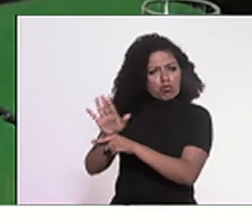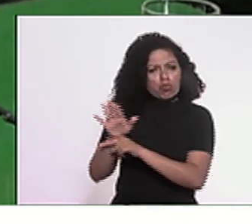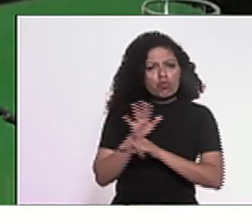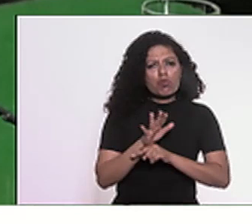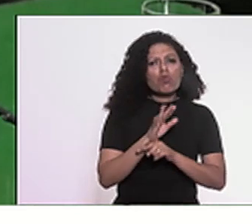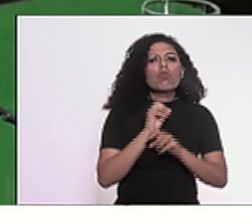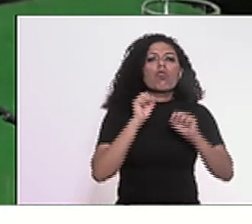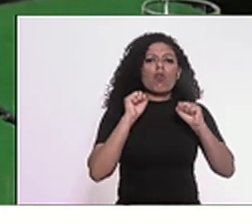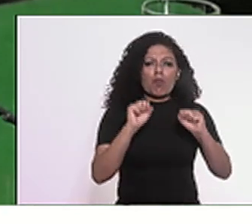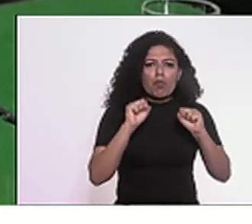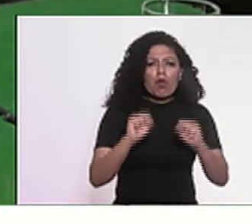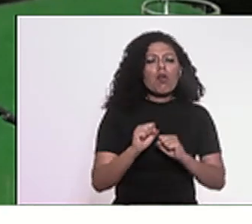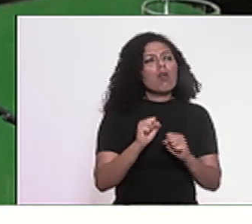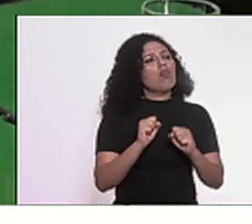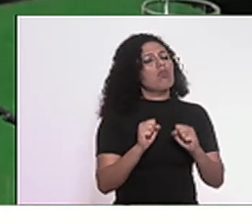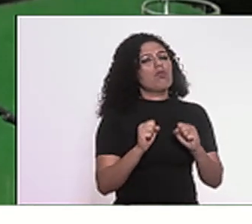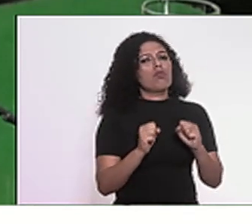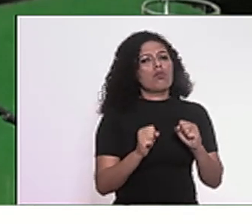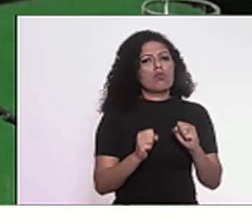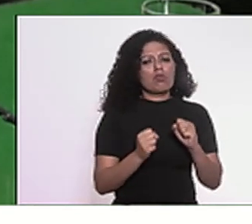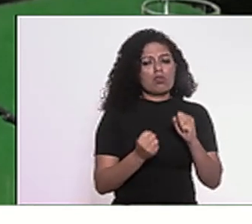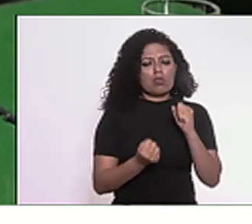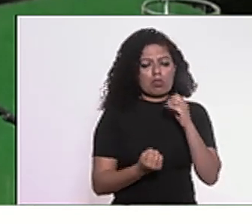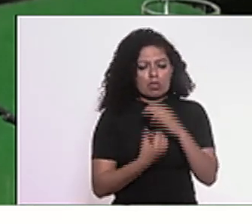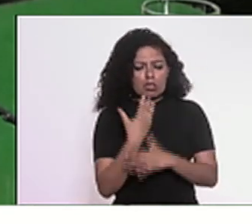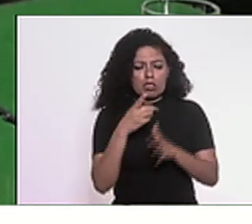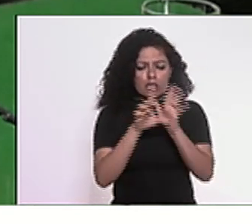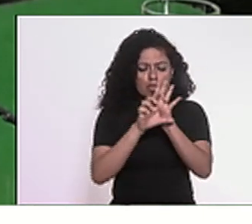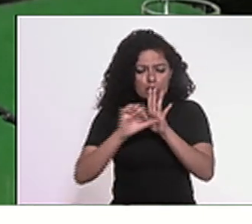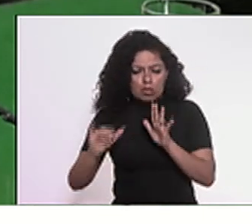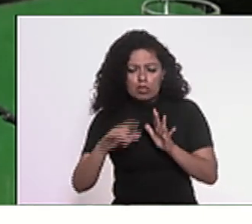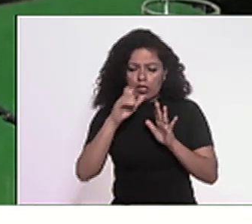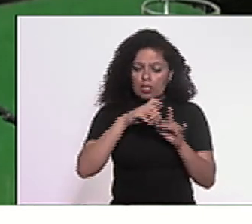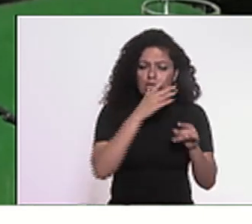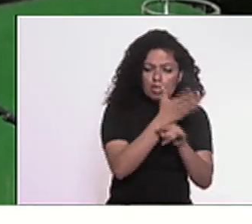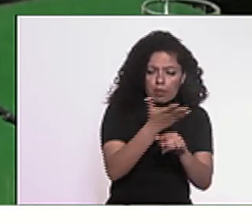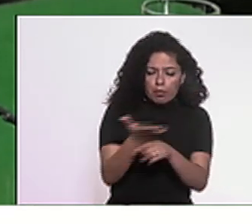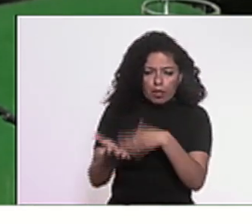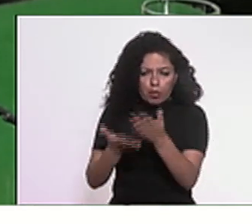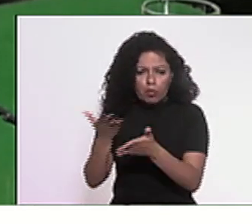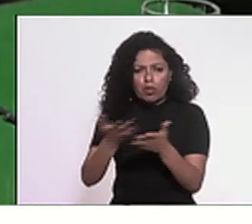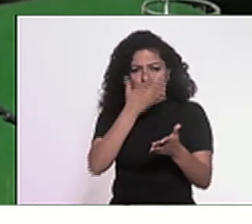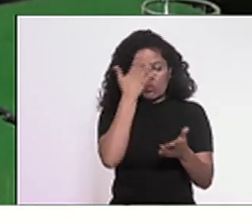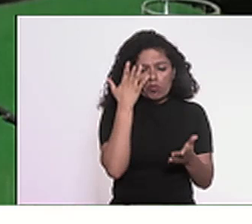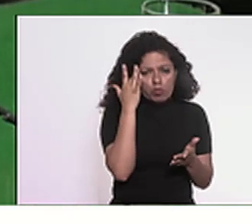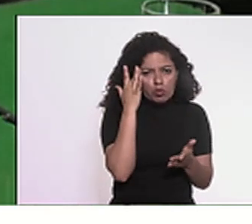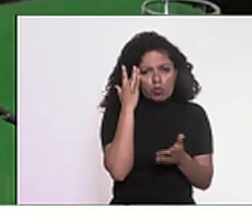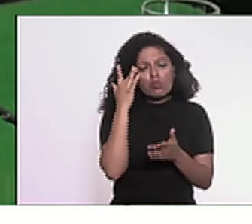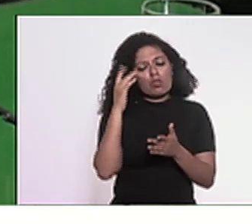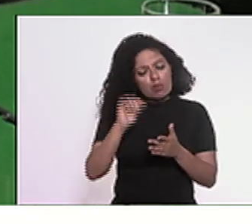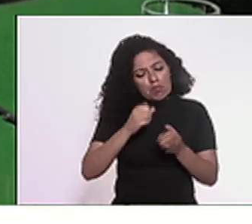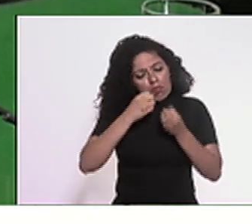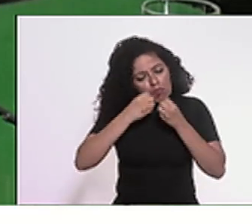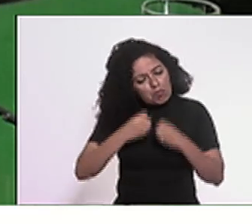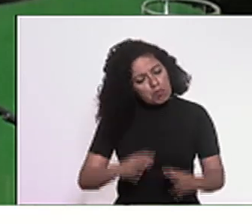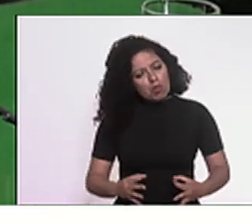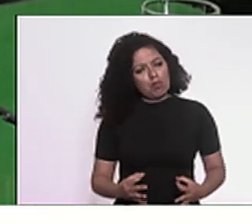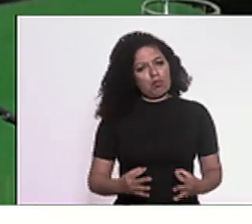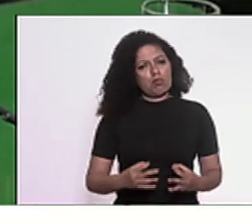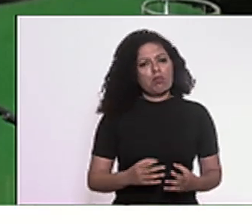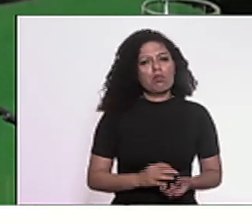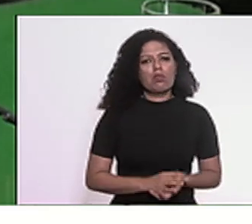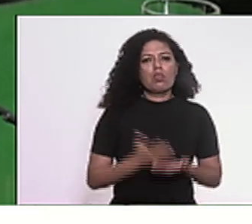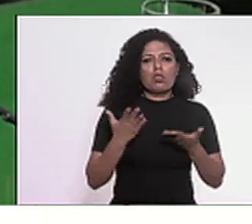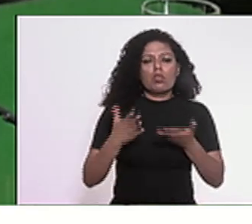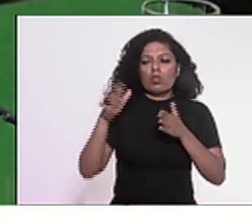a colaborar na criação de legislações que possam proteger o servidor público, será de grande valia. Eu quero